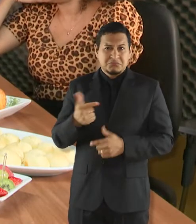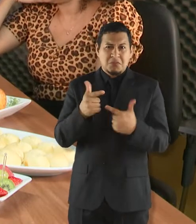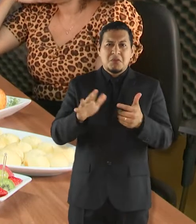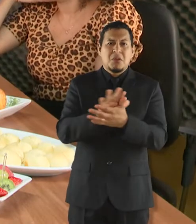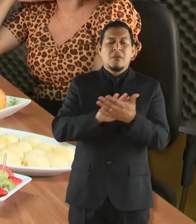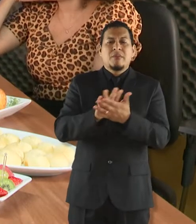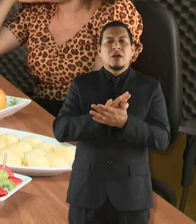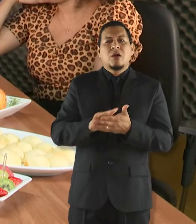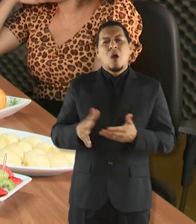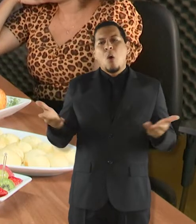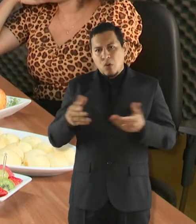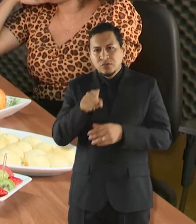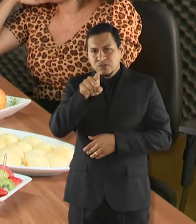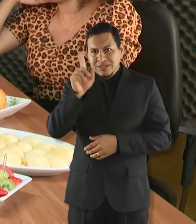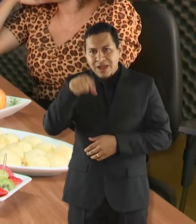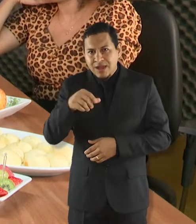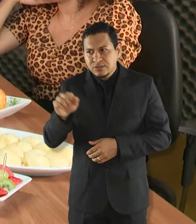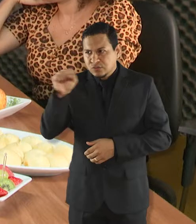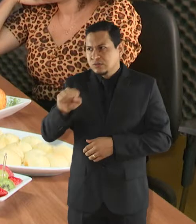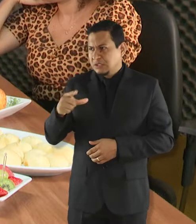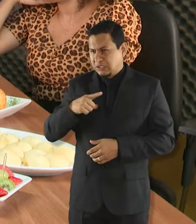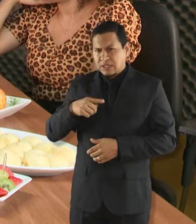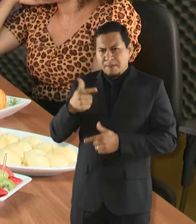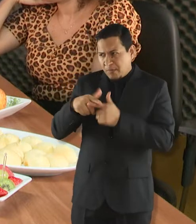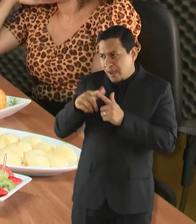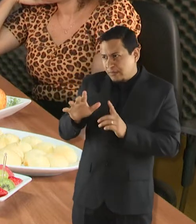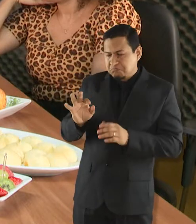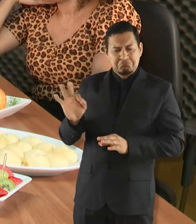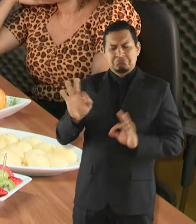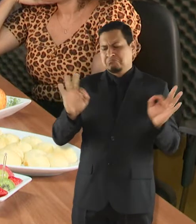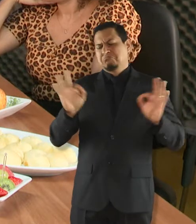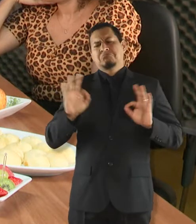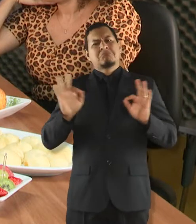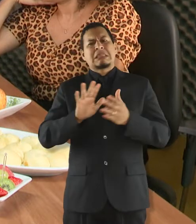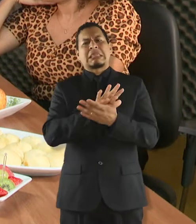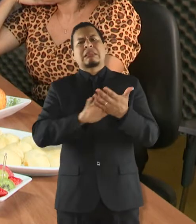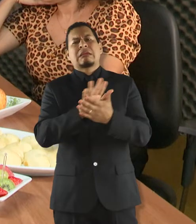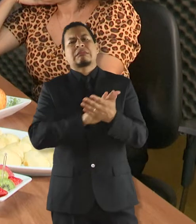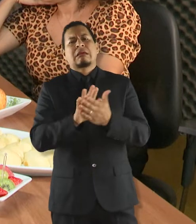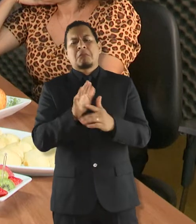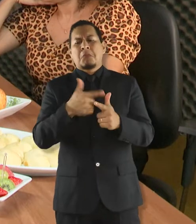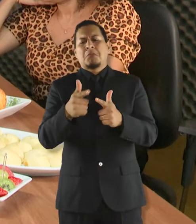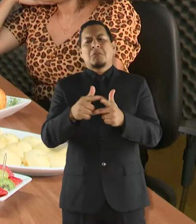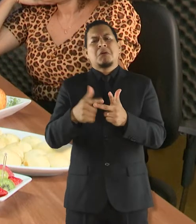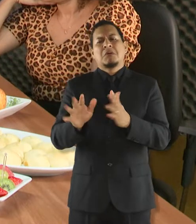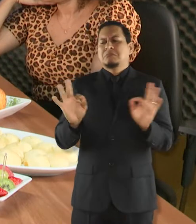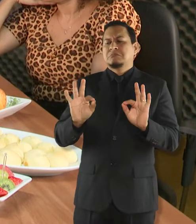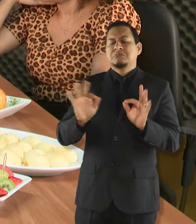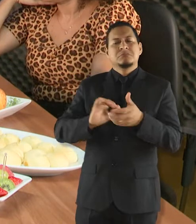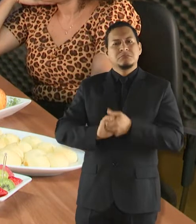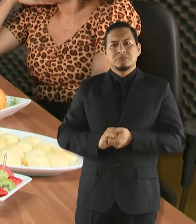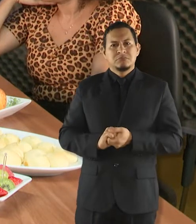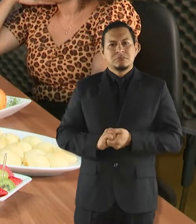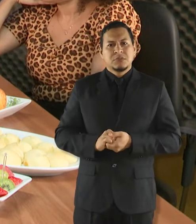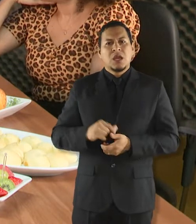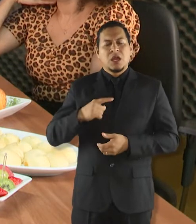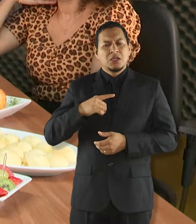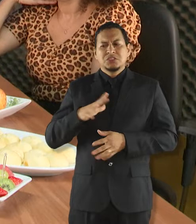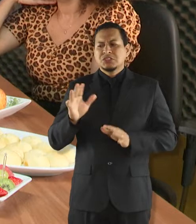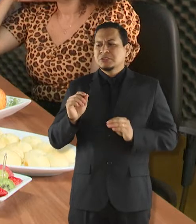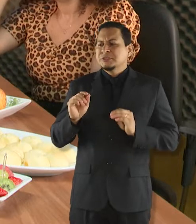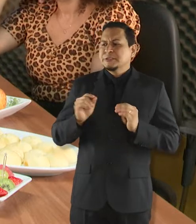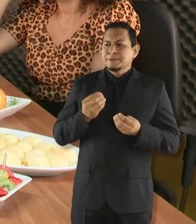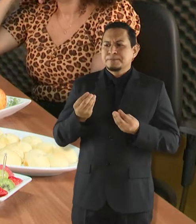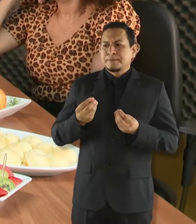é solteira. Solteira. Você tem problema em ser solteira? Nenhum. Não tenho nenhum problema com isso. Não tenho nenhum